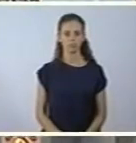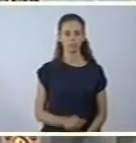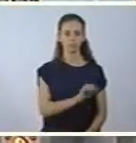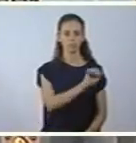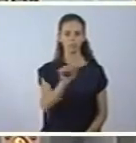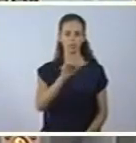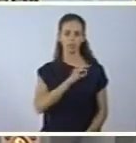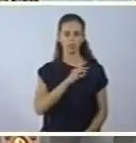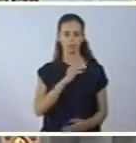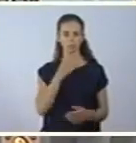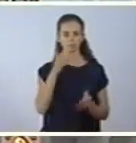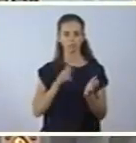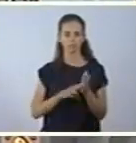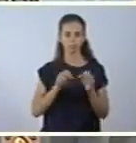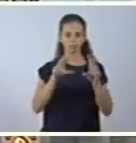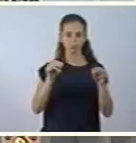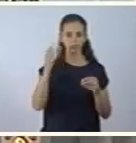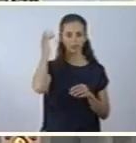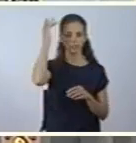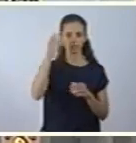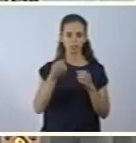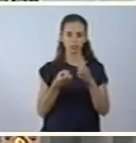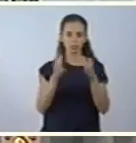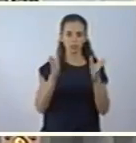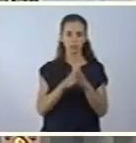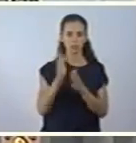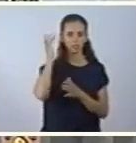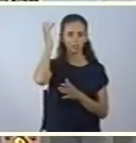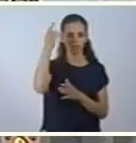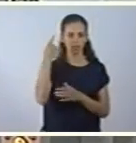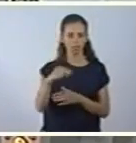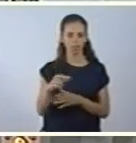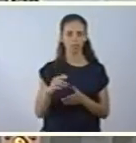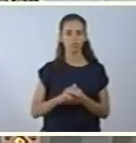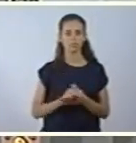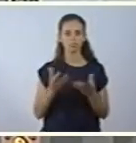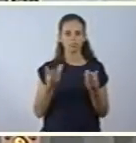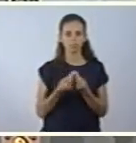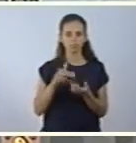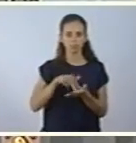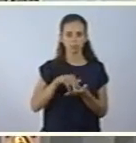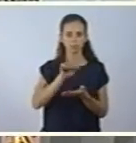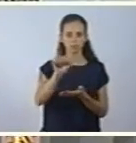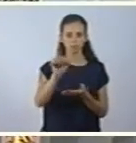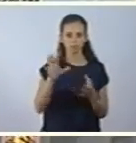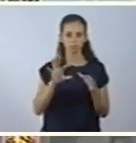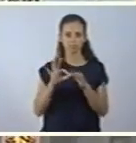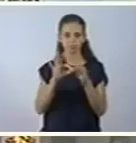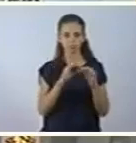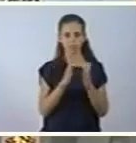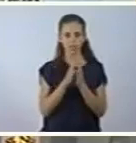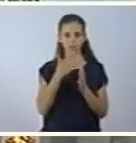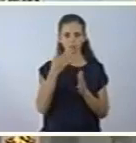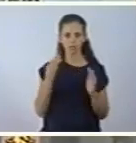Vós, Senhor, sois verdadeiramente santo, sois a fonte de toda a santidade. Reunidos na vossa presença em comunhão com